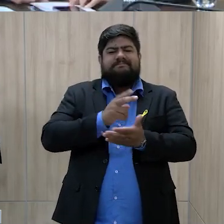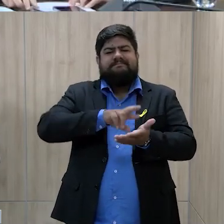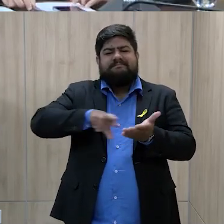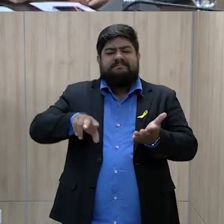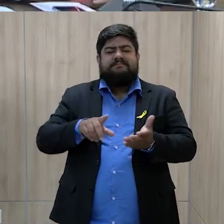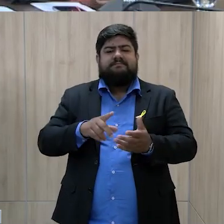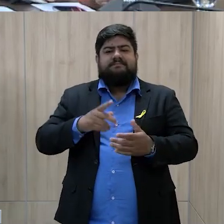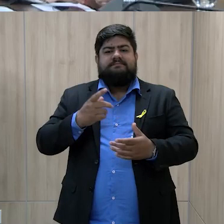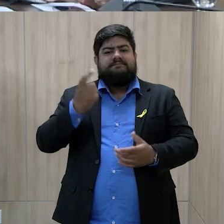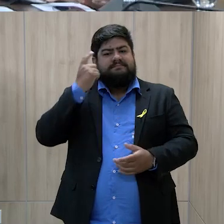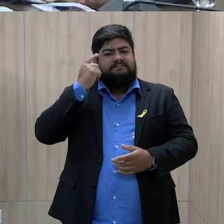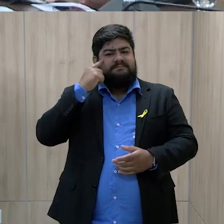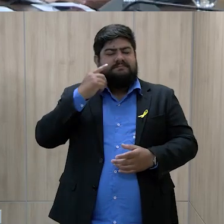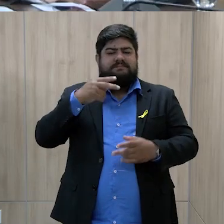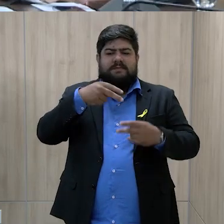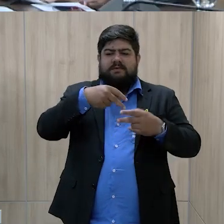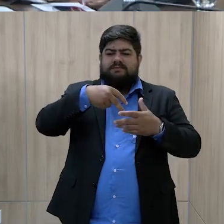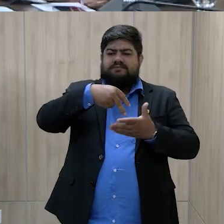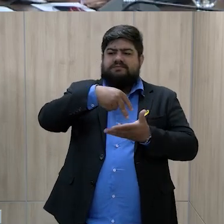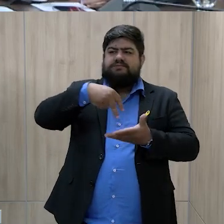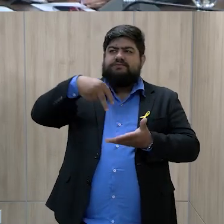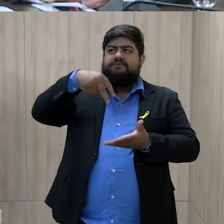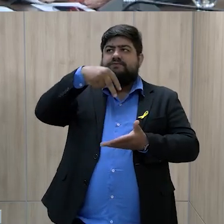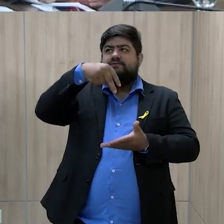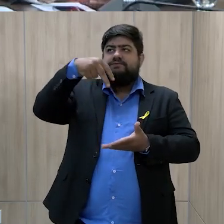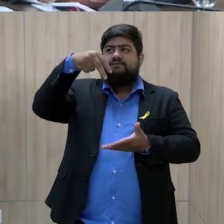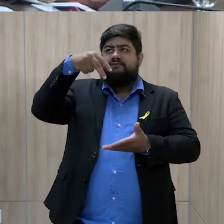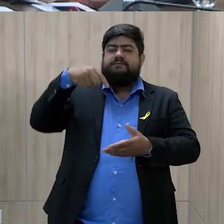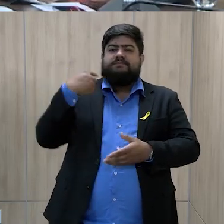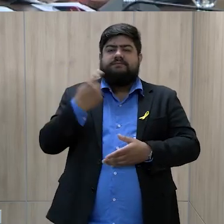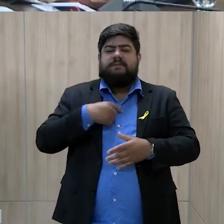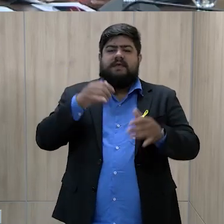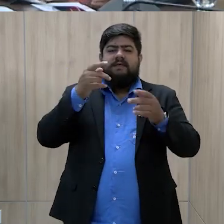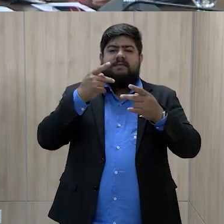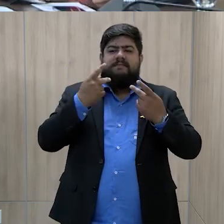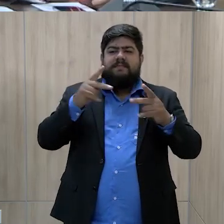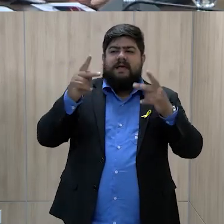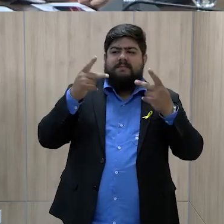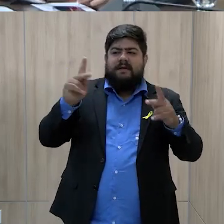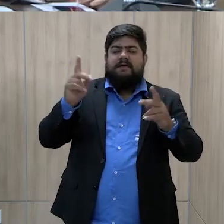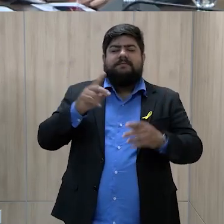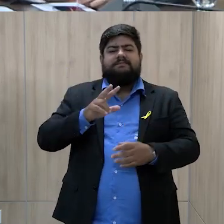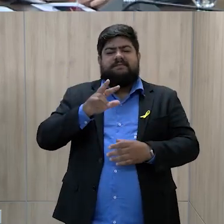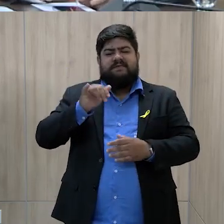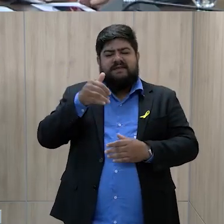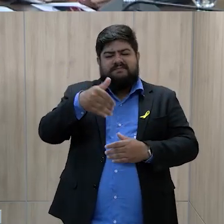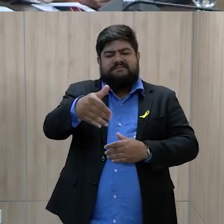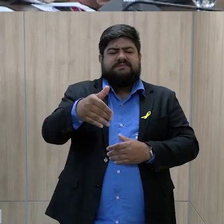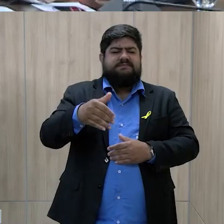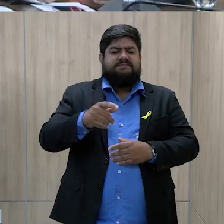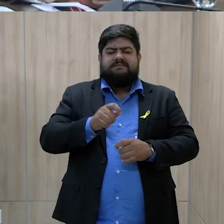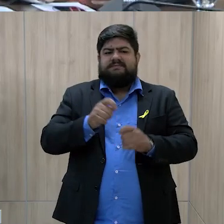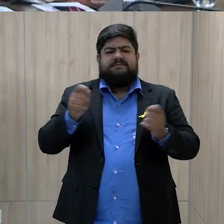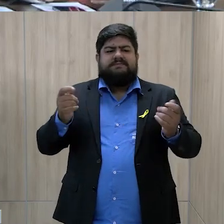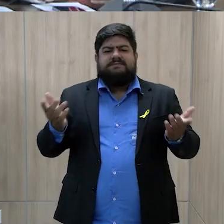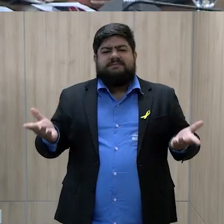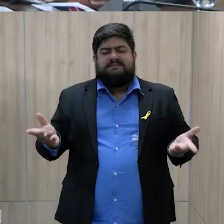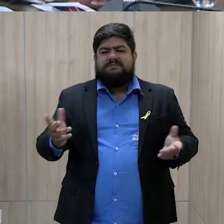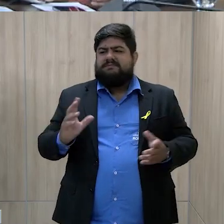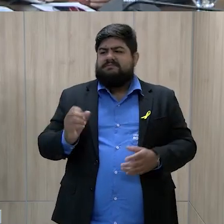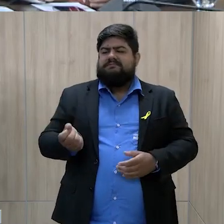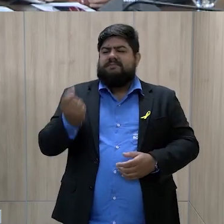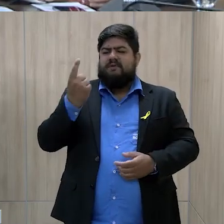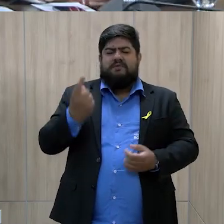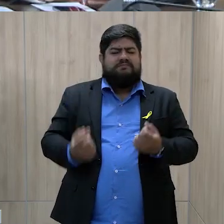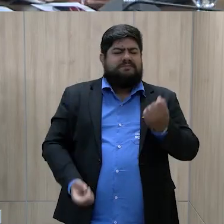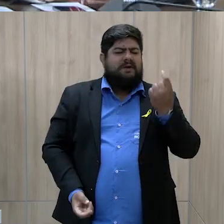de fato o arrebatamento da igreja e aquilo que nós enquanto evangélicos pregamos está prestes a acontecer porque não é possível